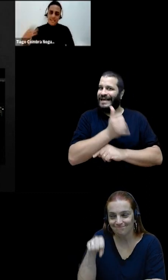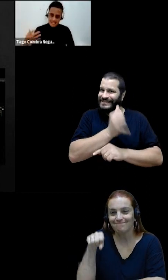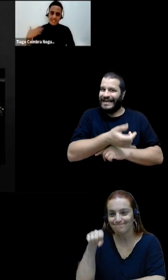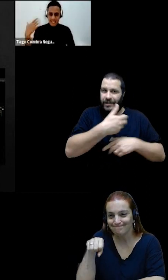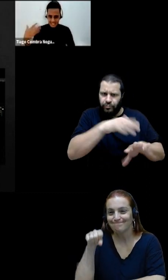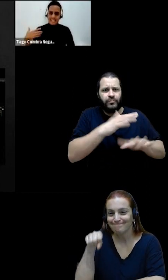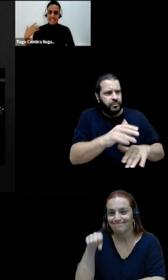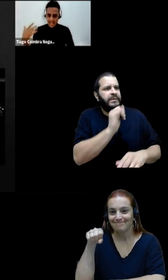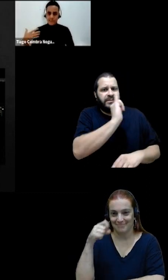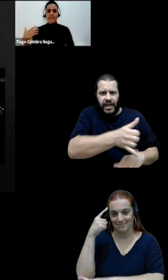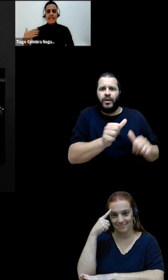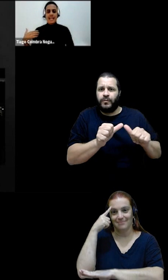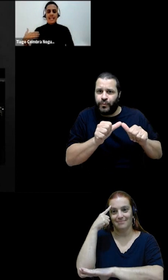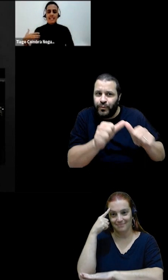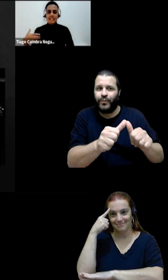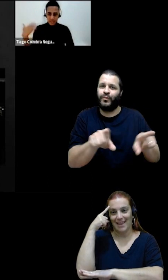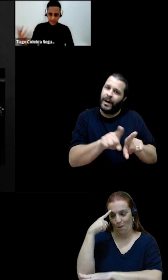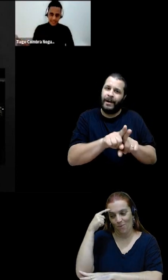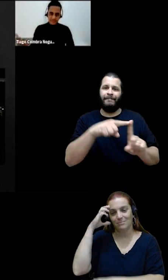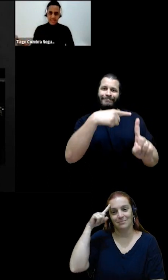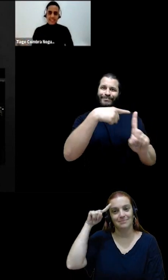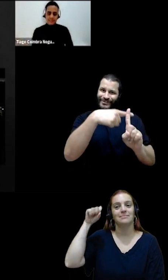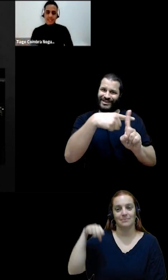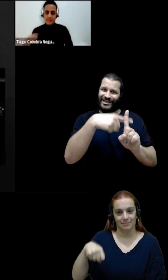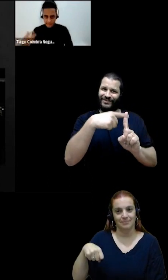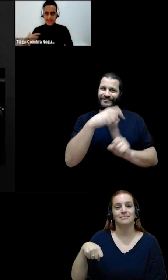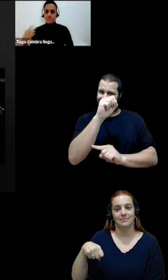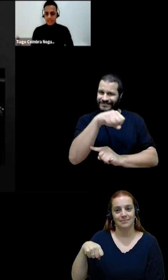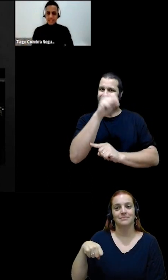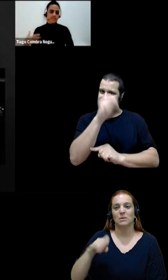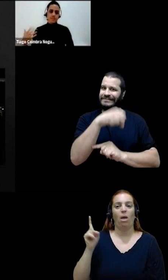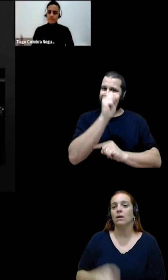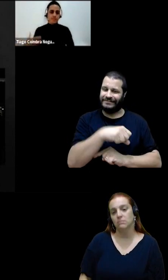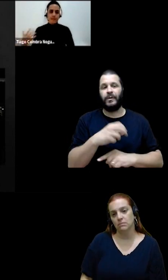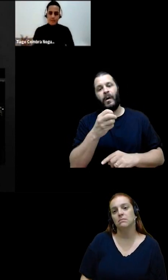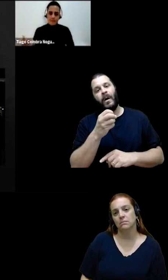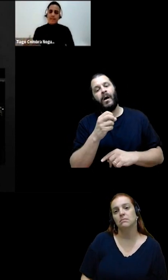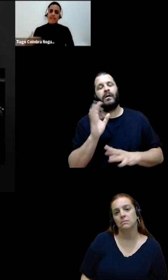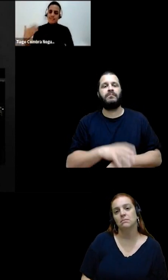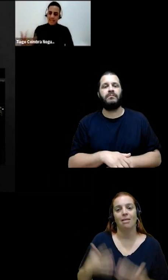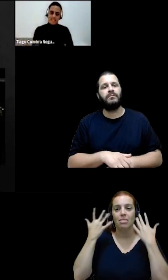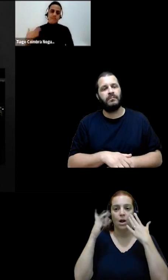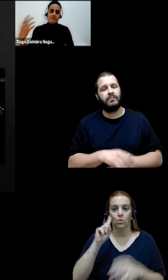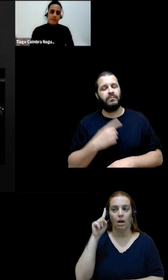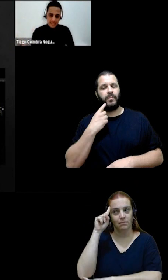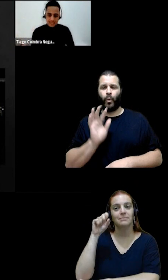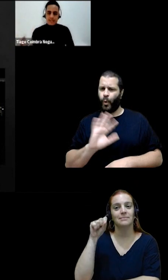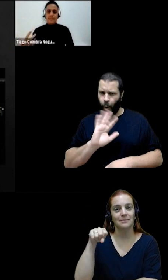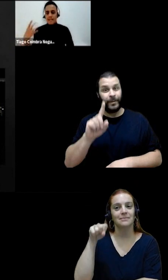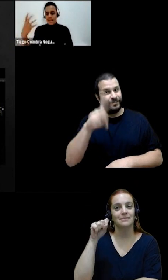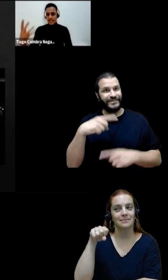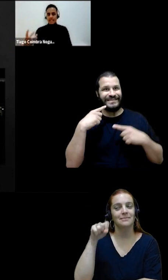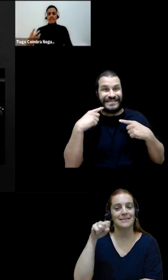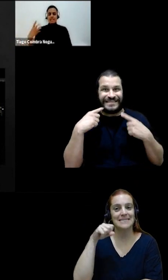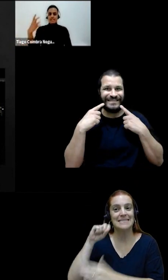Então, esse sinal, ele tem um significado, ele não é apenas um balanço natural, ele traz uma informação,